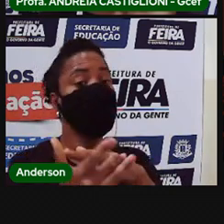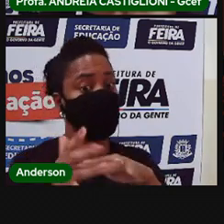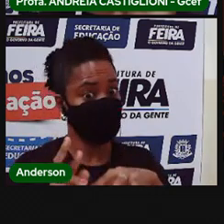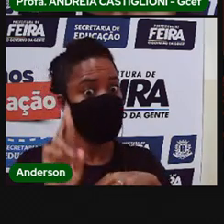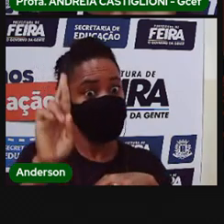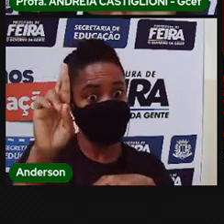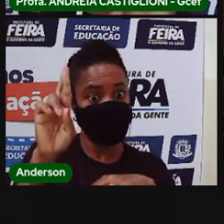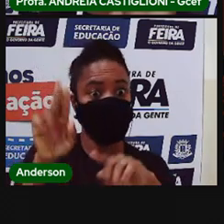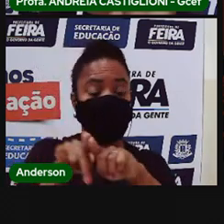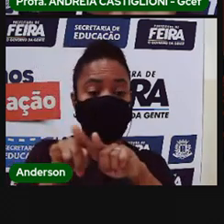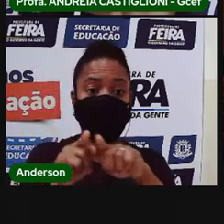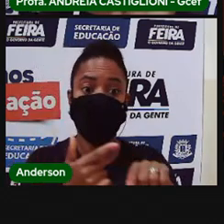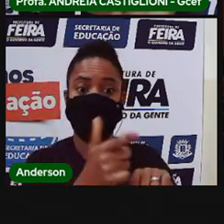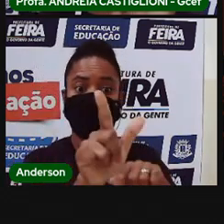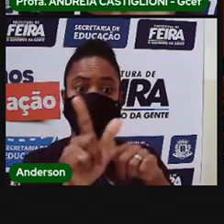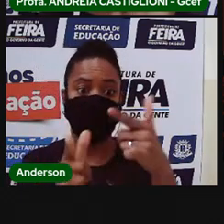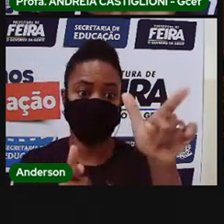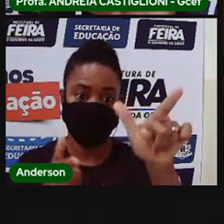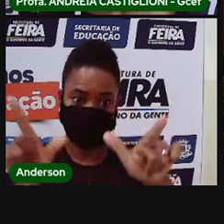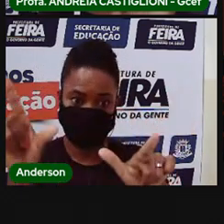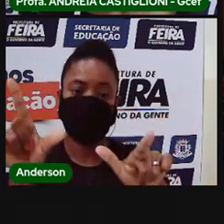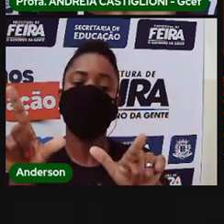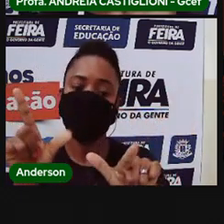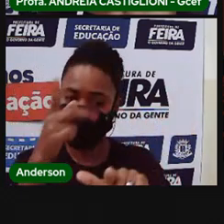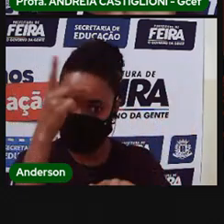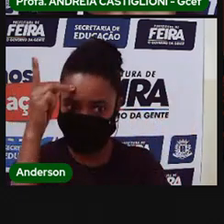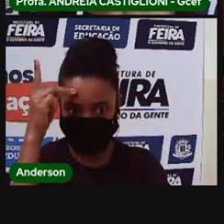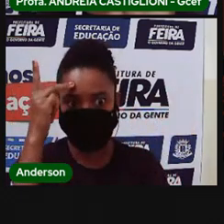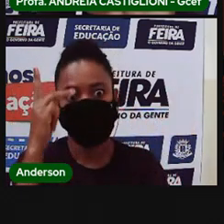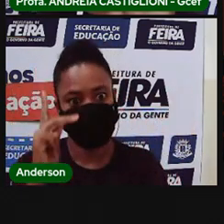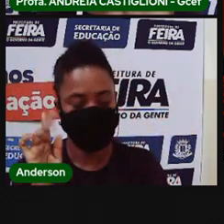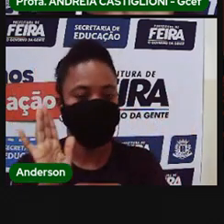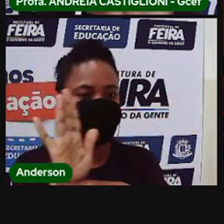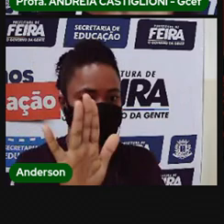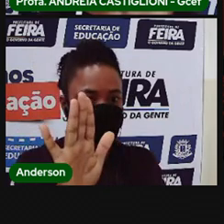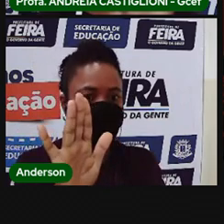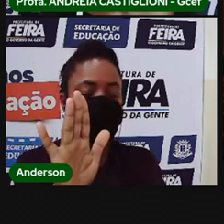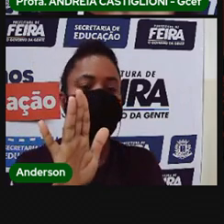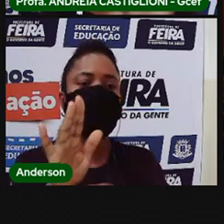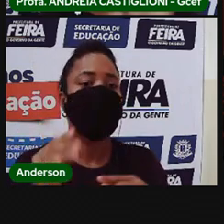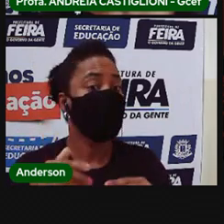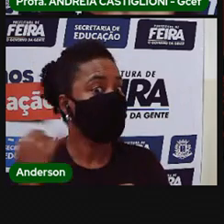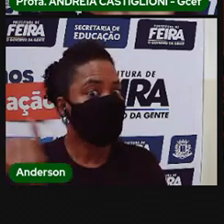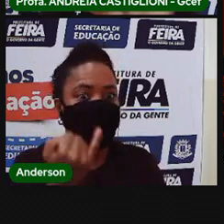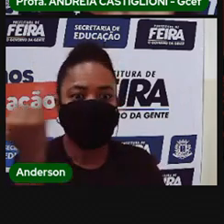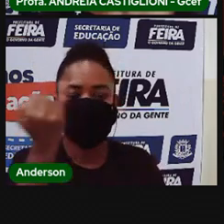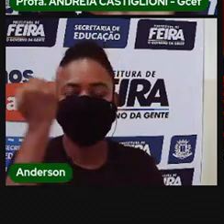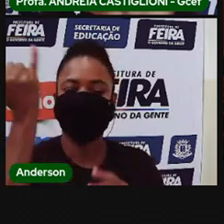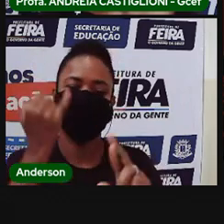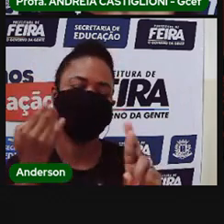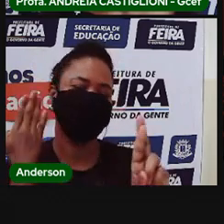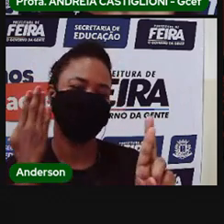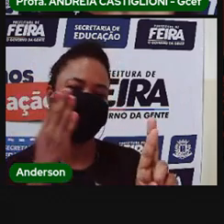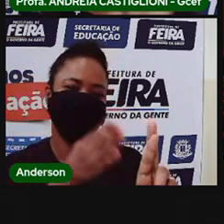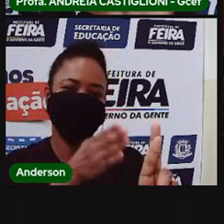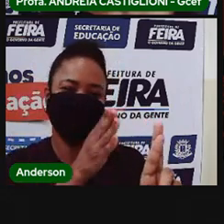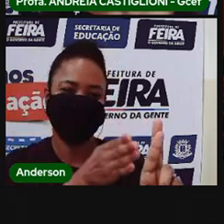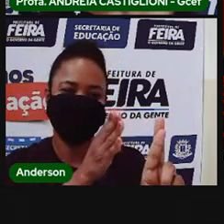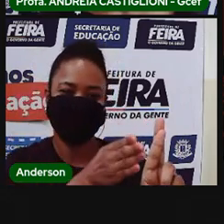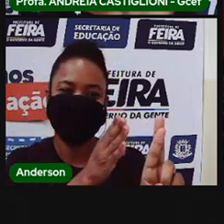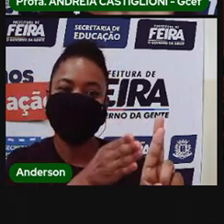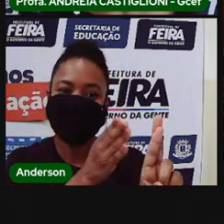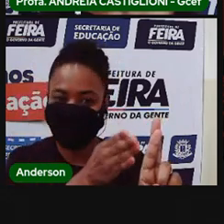é sempre importante você ter referências. O que são essas referências? Se você tem um perfil,